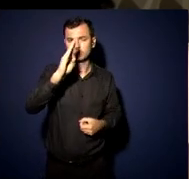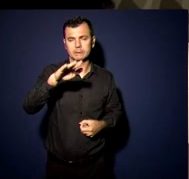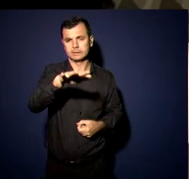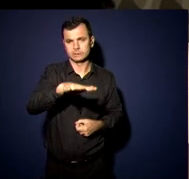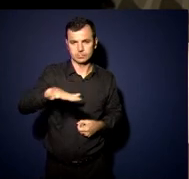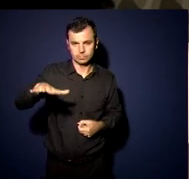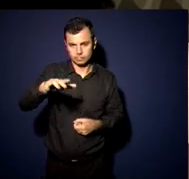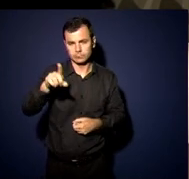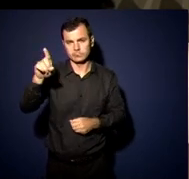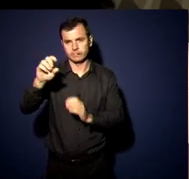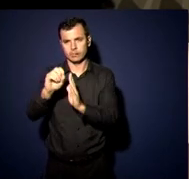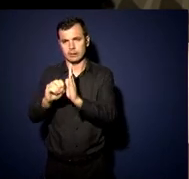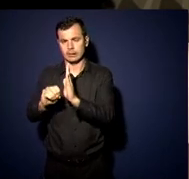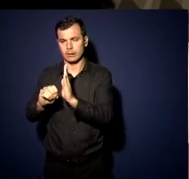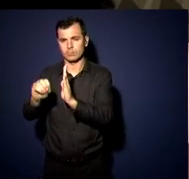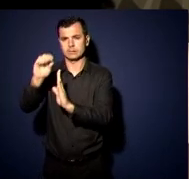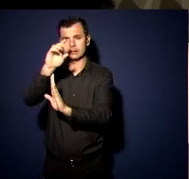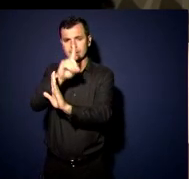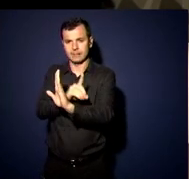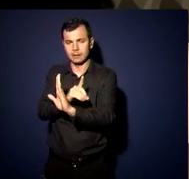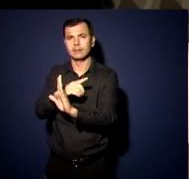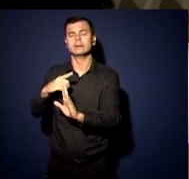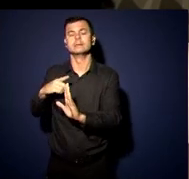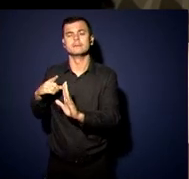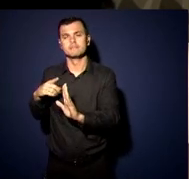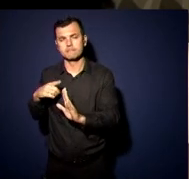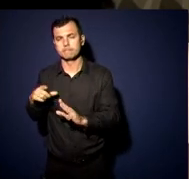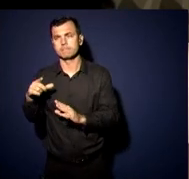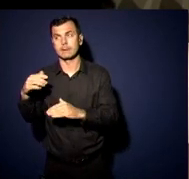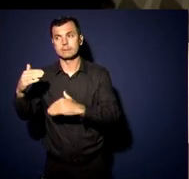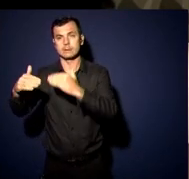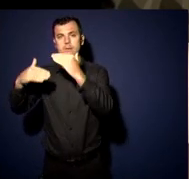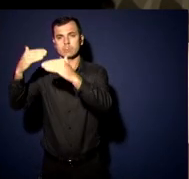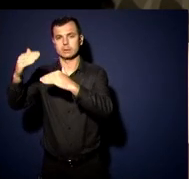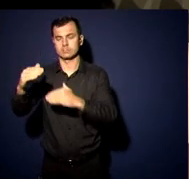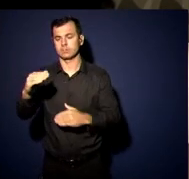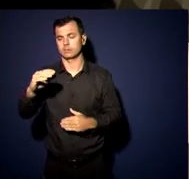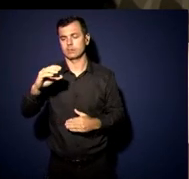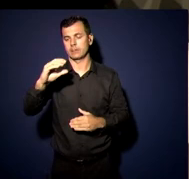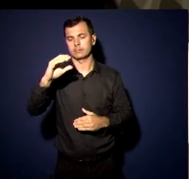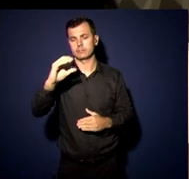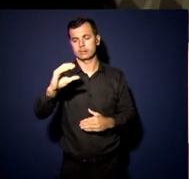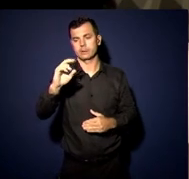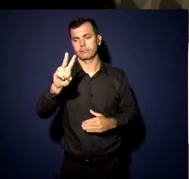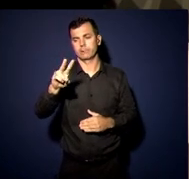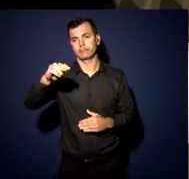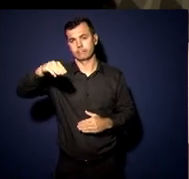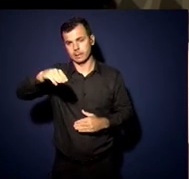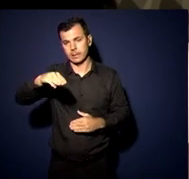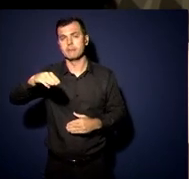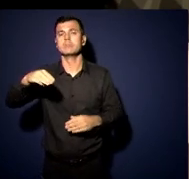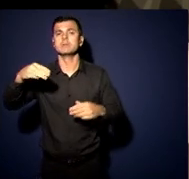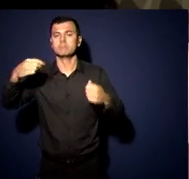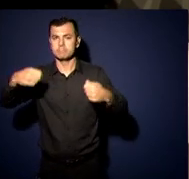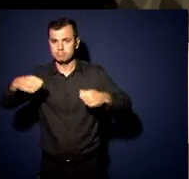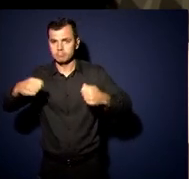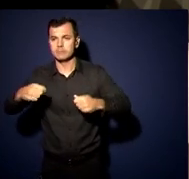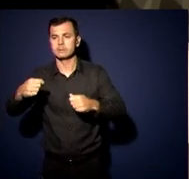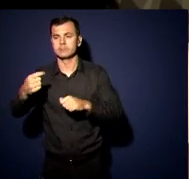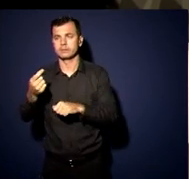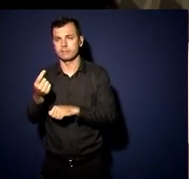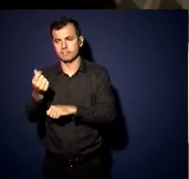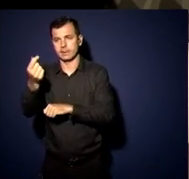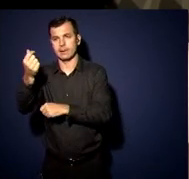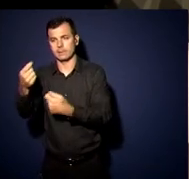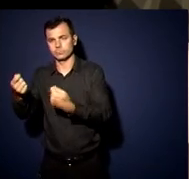nosso CD é como é que essa expansão da cvm isso é importante um processo de divulgação da relevância do Mercado de